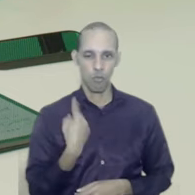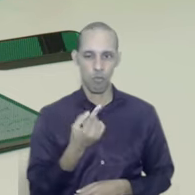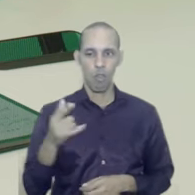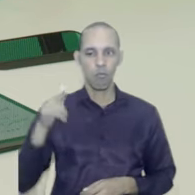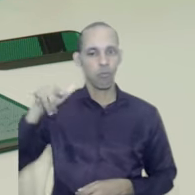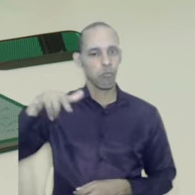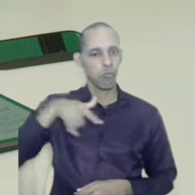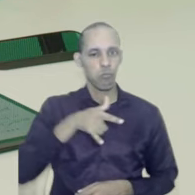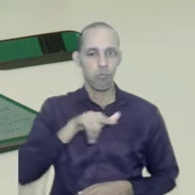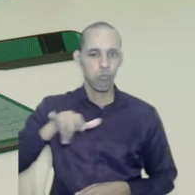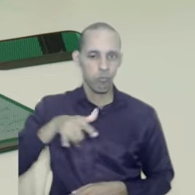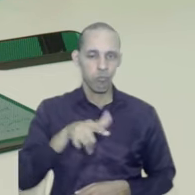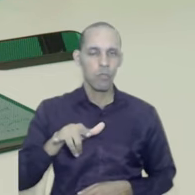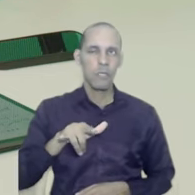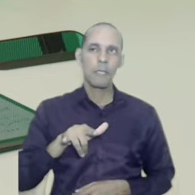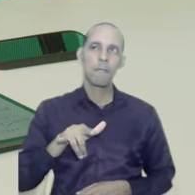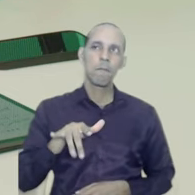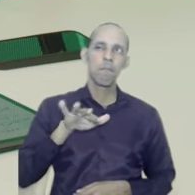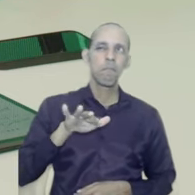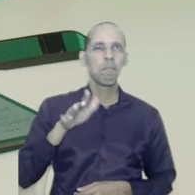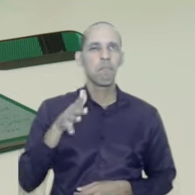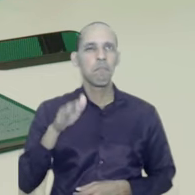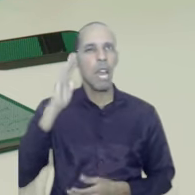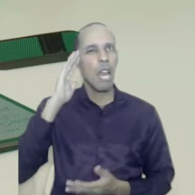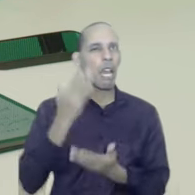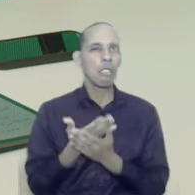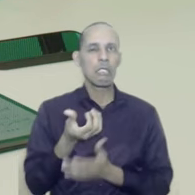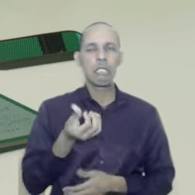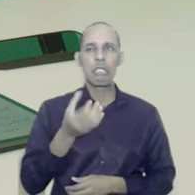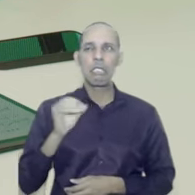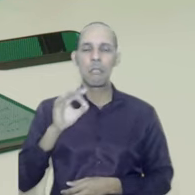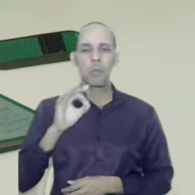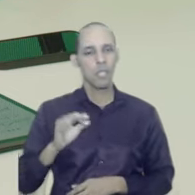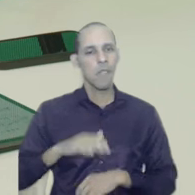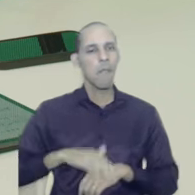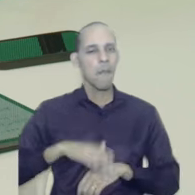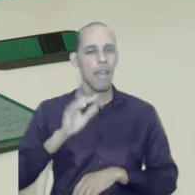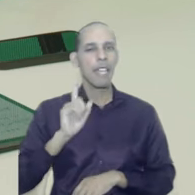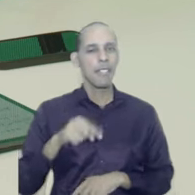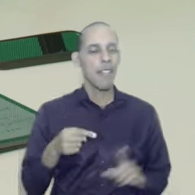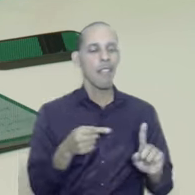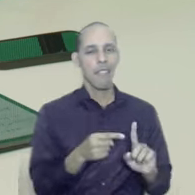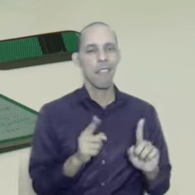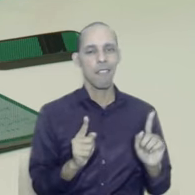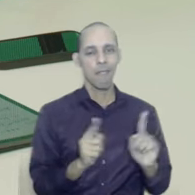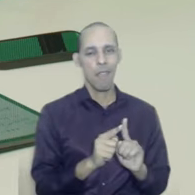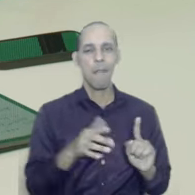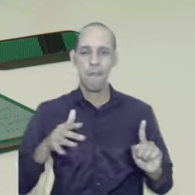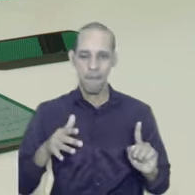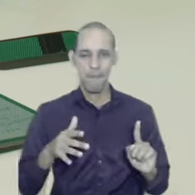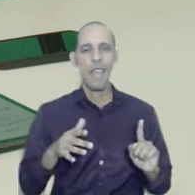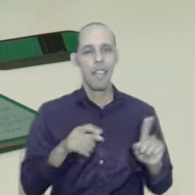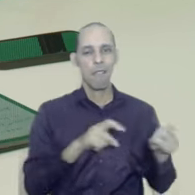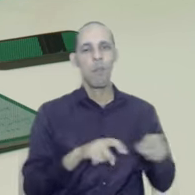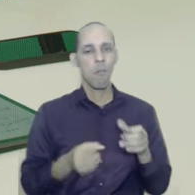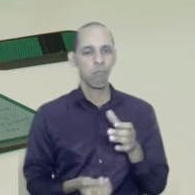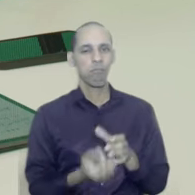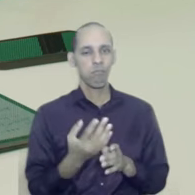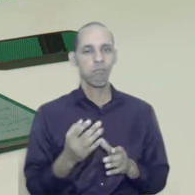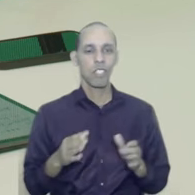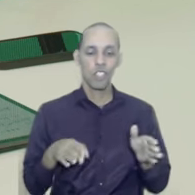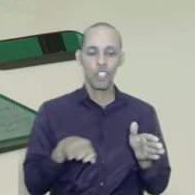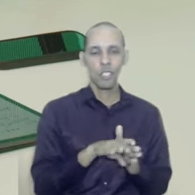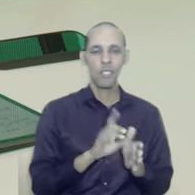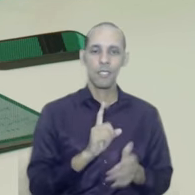te eu acredito que 60% ou mais é o pequeno e médio produtor que chega até nós assim a gente tem uma característica até